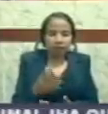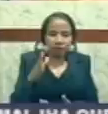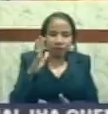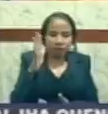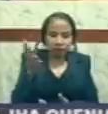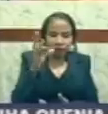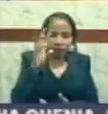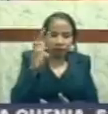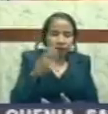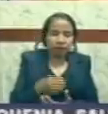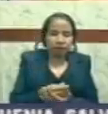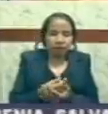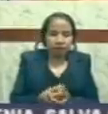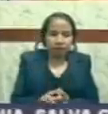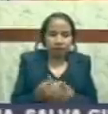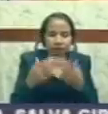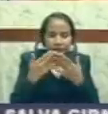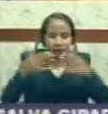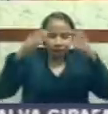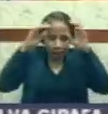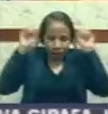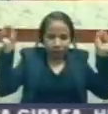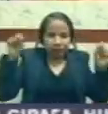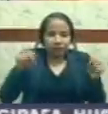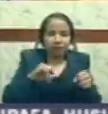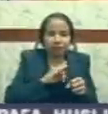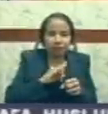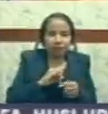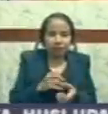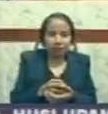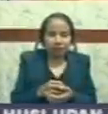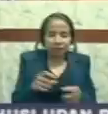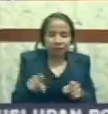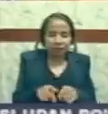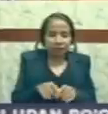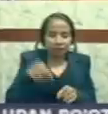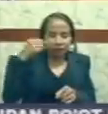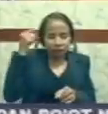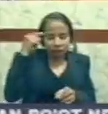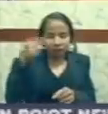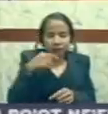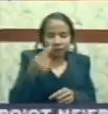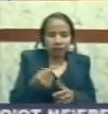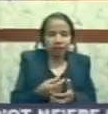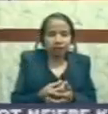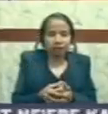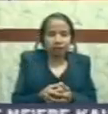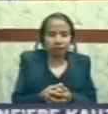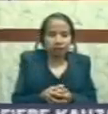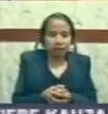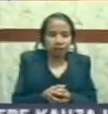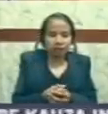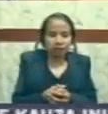56. Muito obrigada, Sr. Presidente. Vamos nessa, desde que o governo de Hancatac, governo